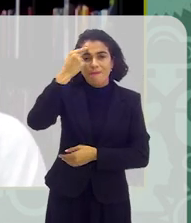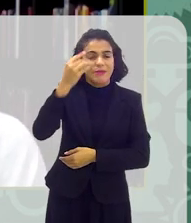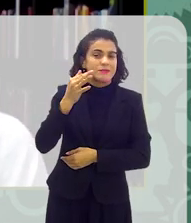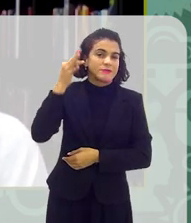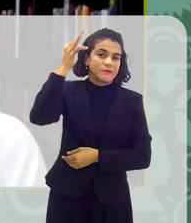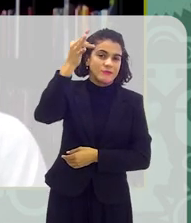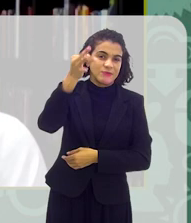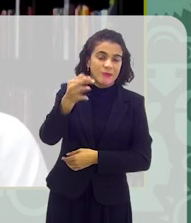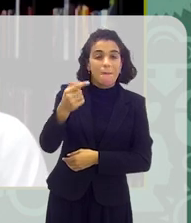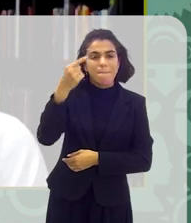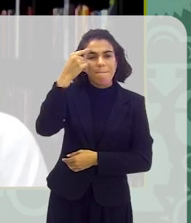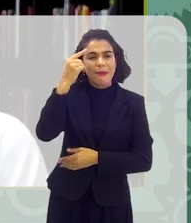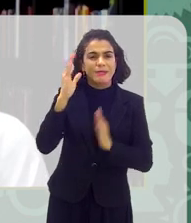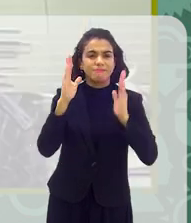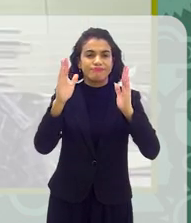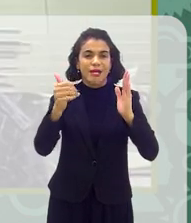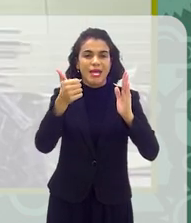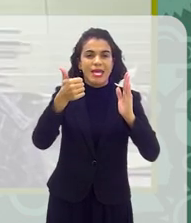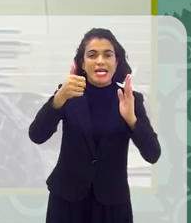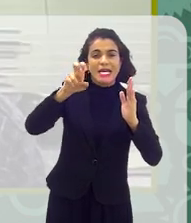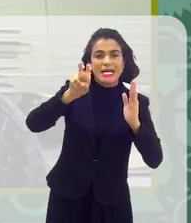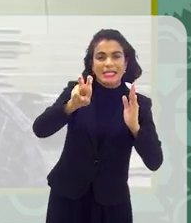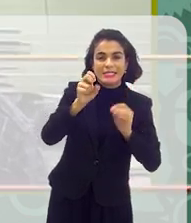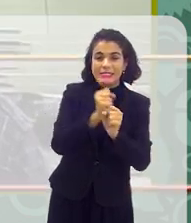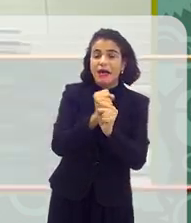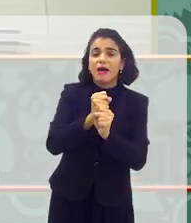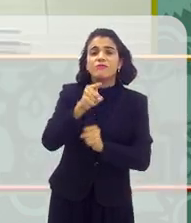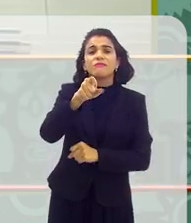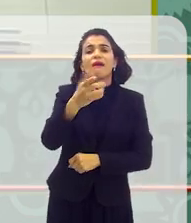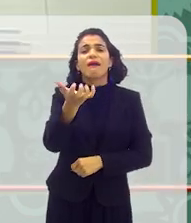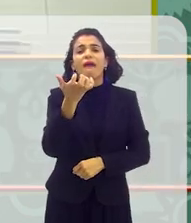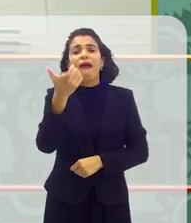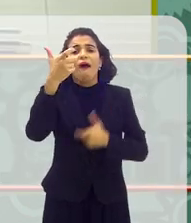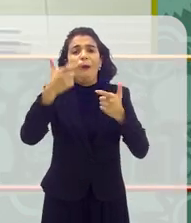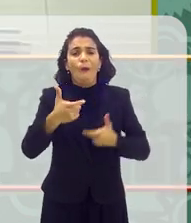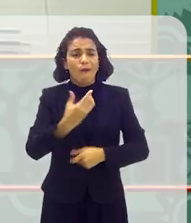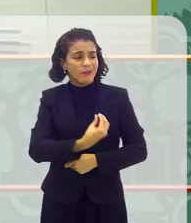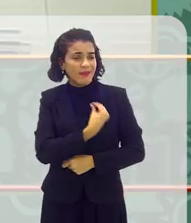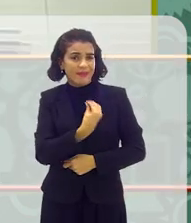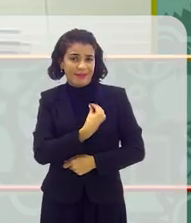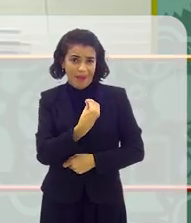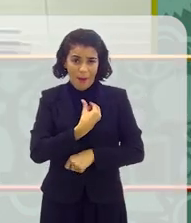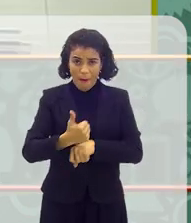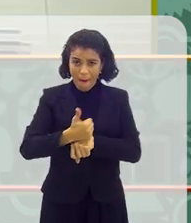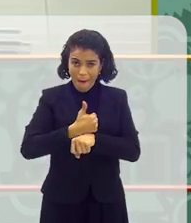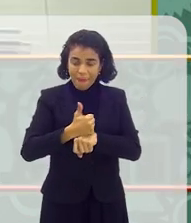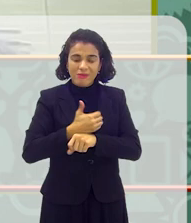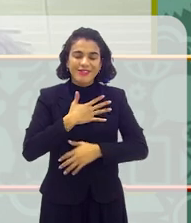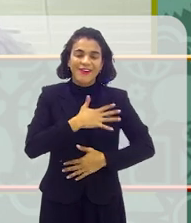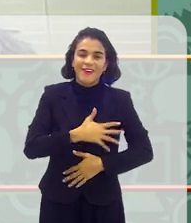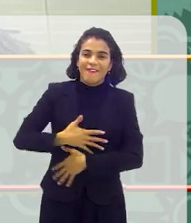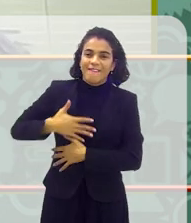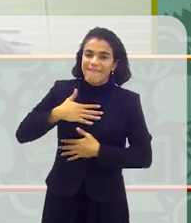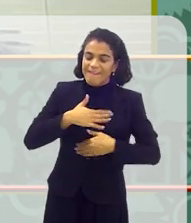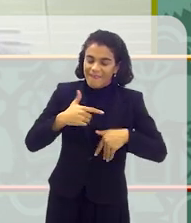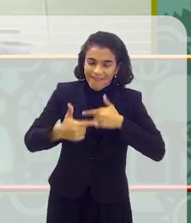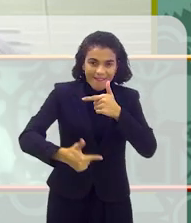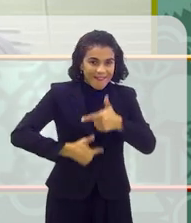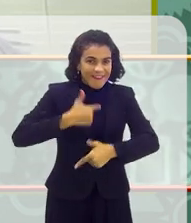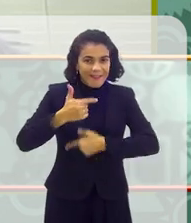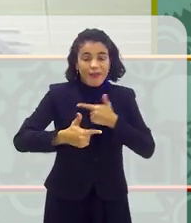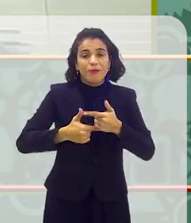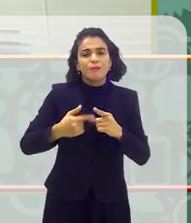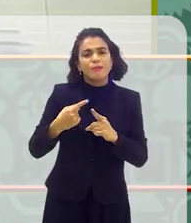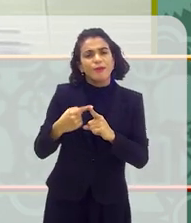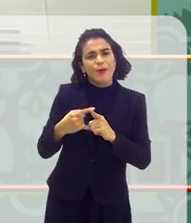importante. Pense no seu futuro, pense daqui a 15, 20 anos, onde que você vai querer estar. Você vai querer estar numa profissão que você tenha prazer em